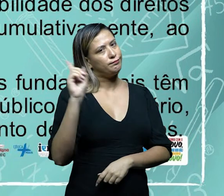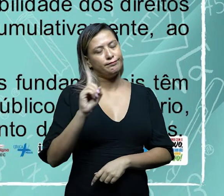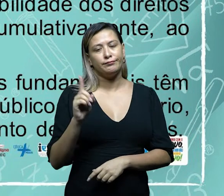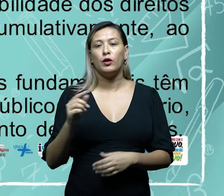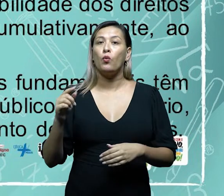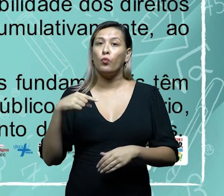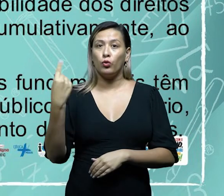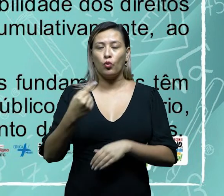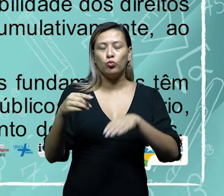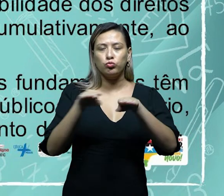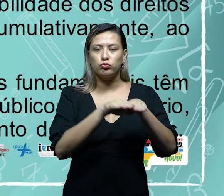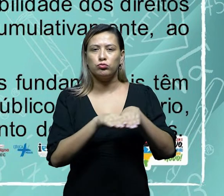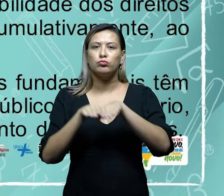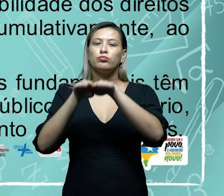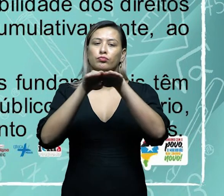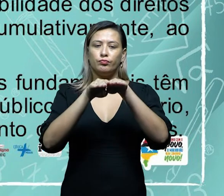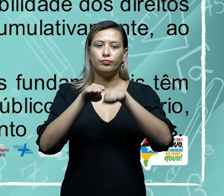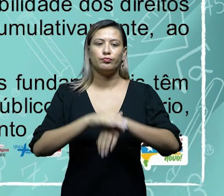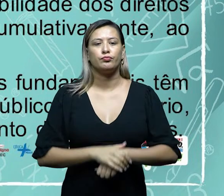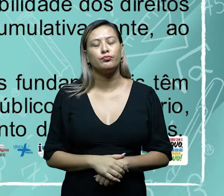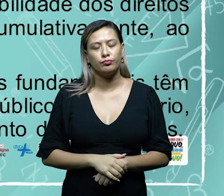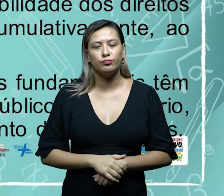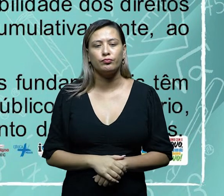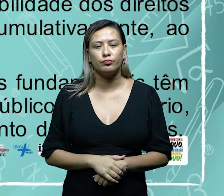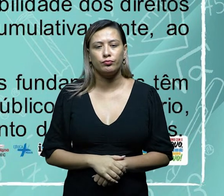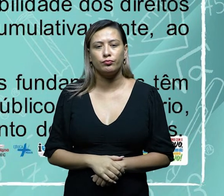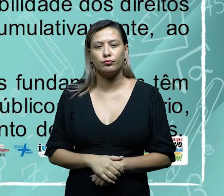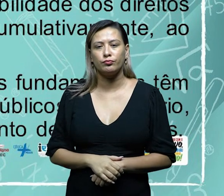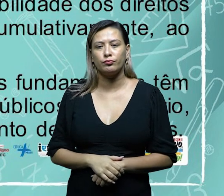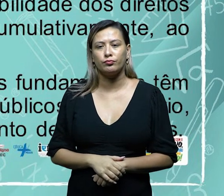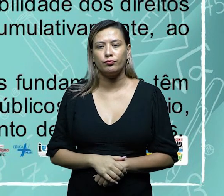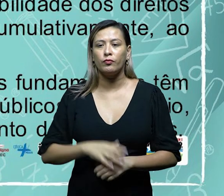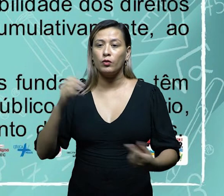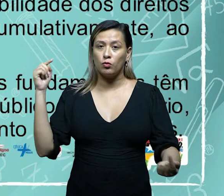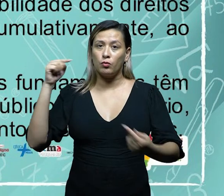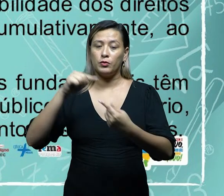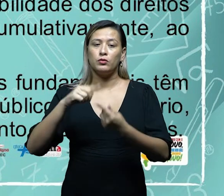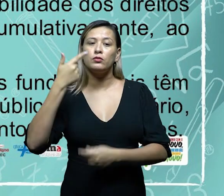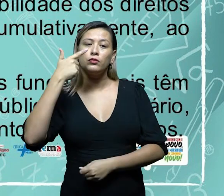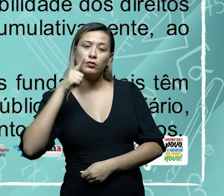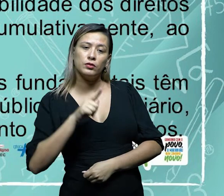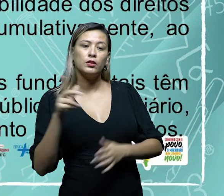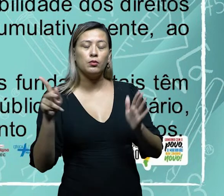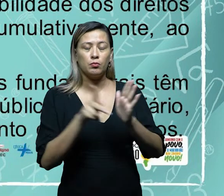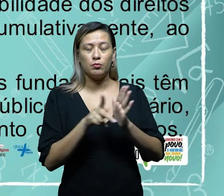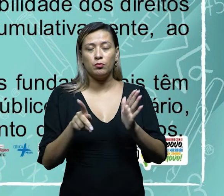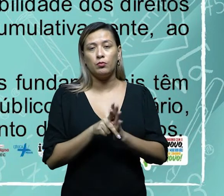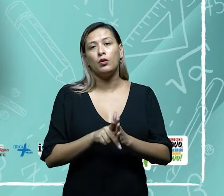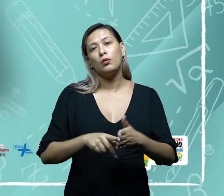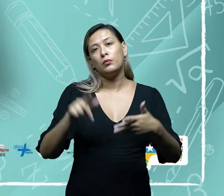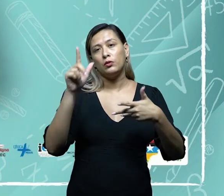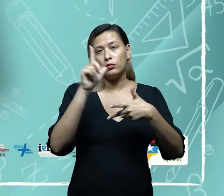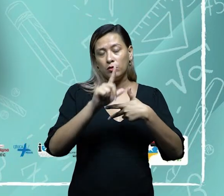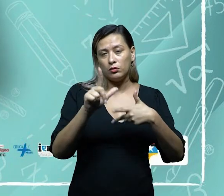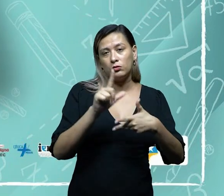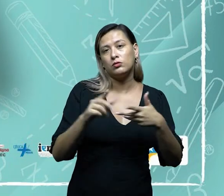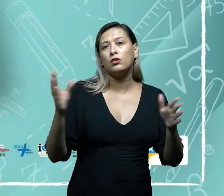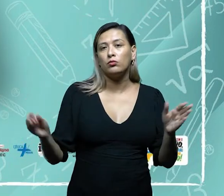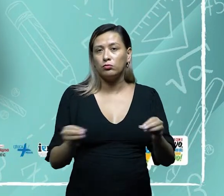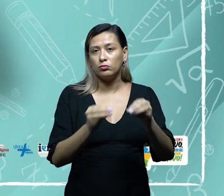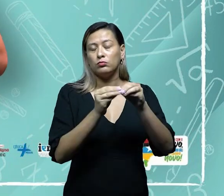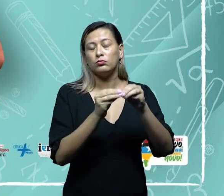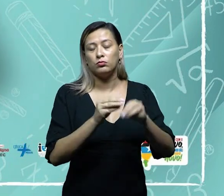mesmo patamar, tá bom? Com a finalidade de se alcançar o objetivo previsto pelo legislador constituinte. Então,